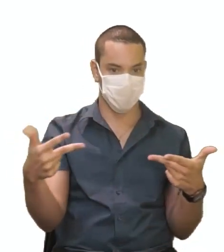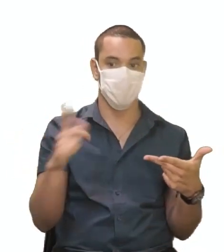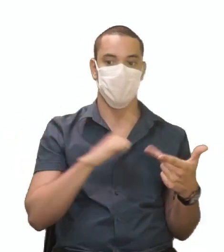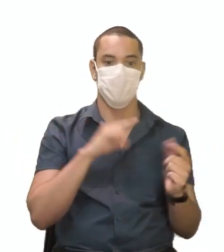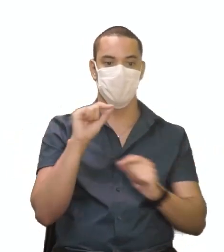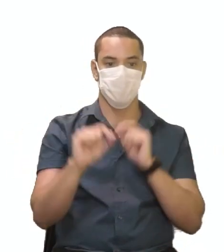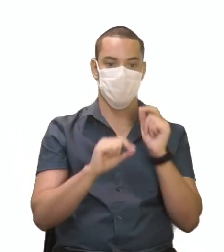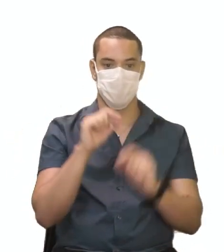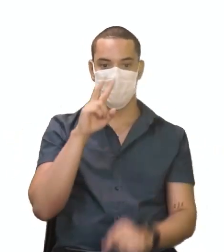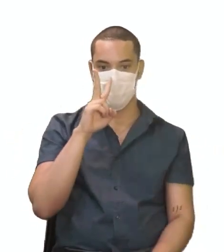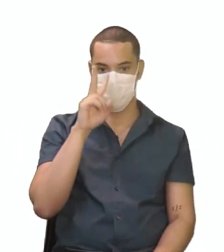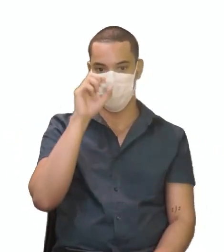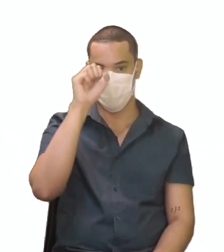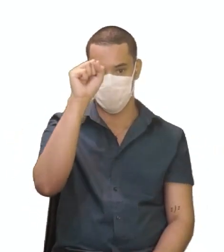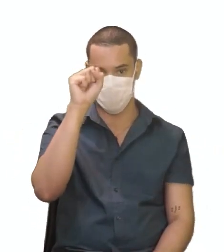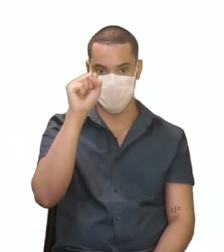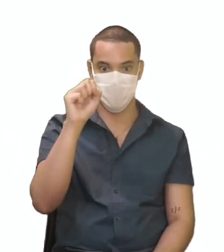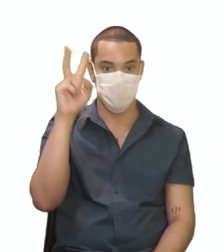eu tenho a força